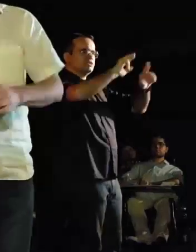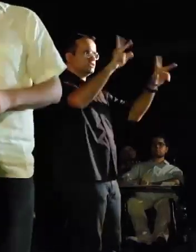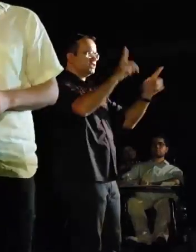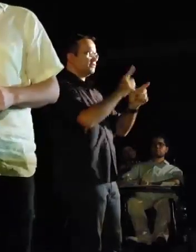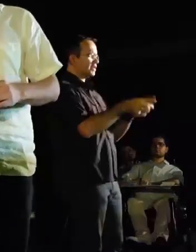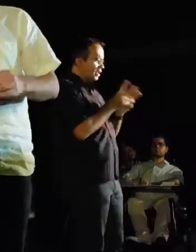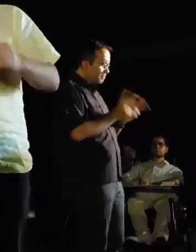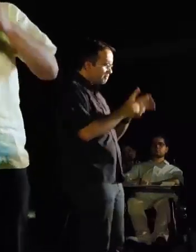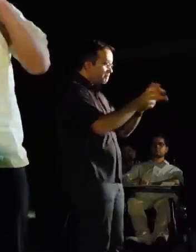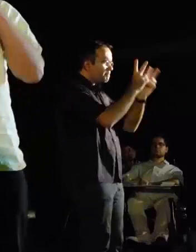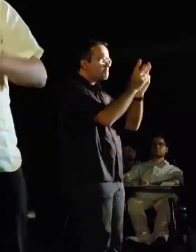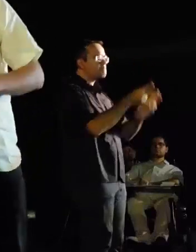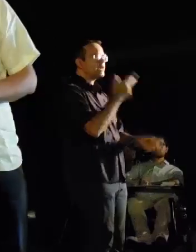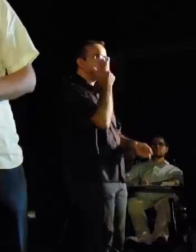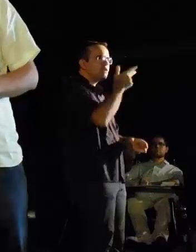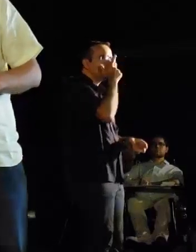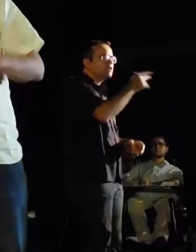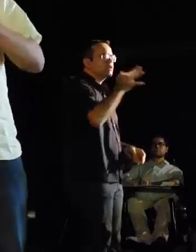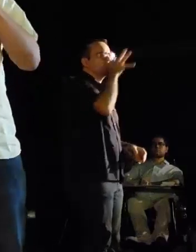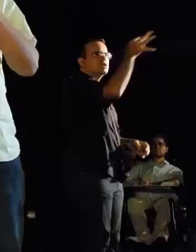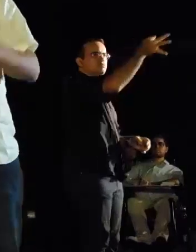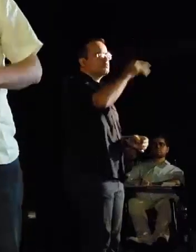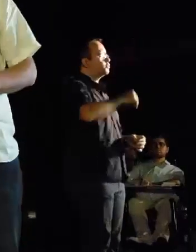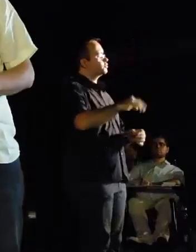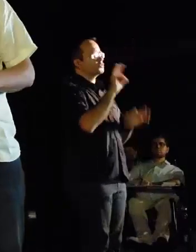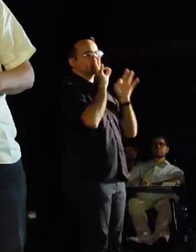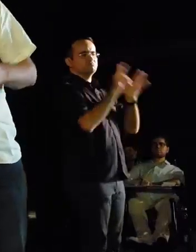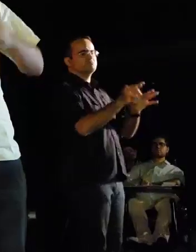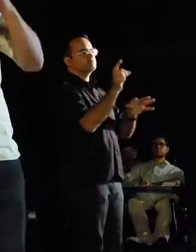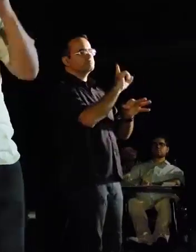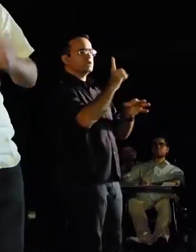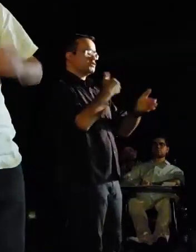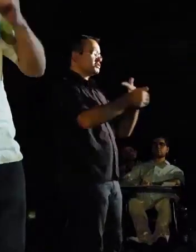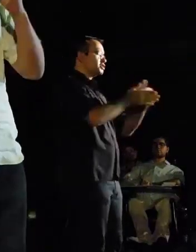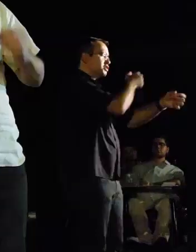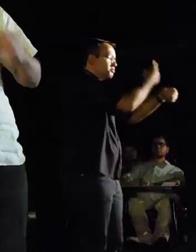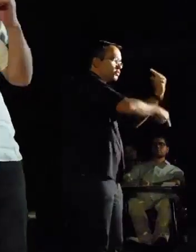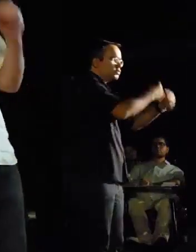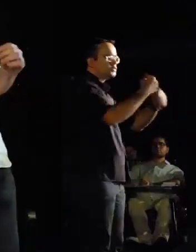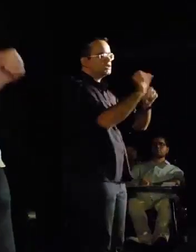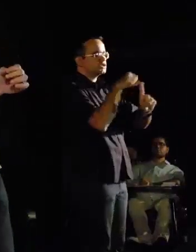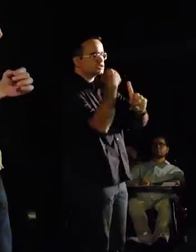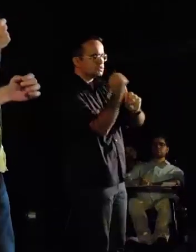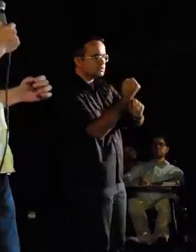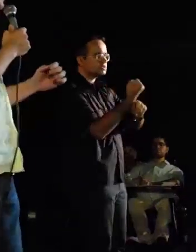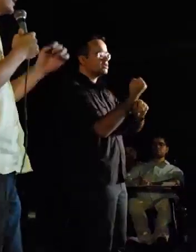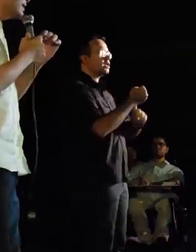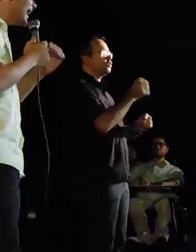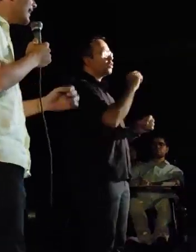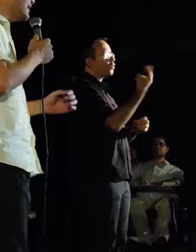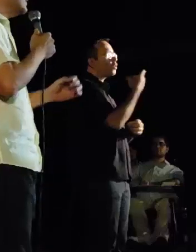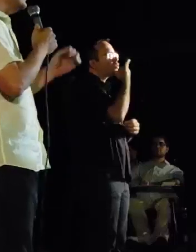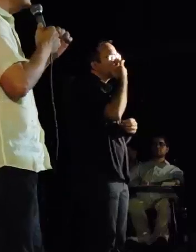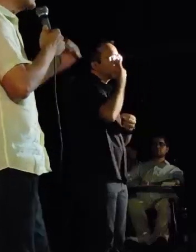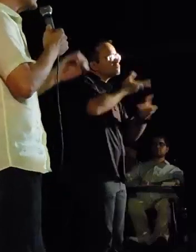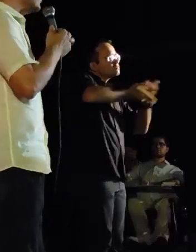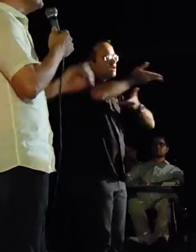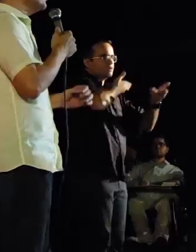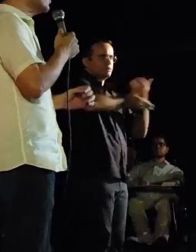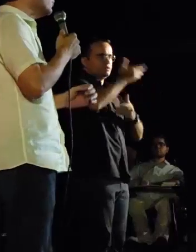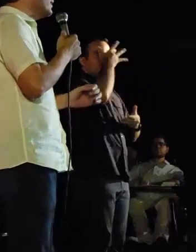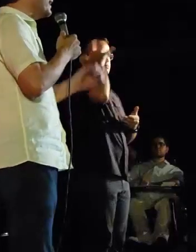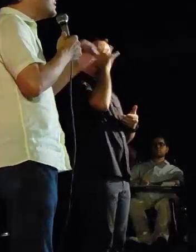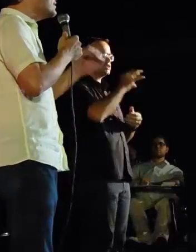nas relações afetivas, nas relações sociais, nas relações políticas. Tudo está em transformação. Nada